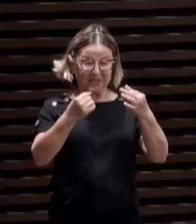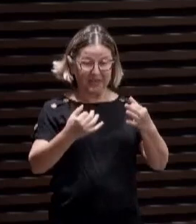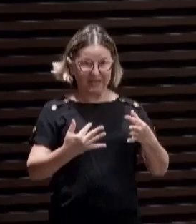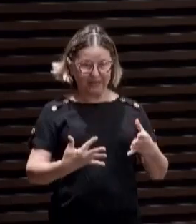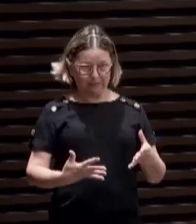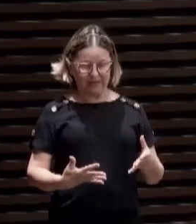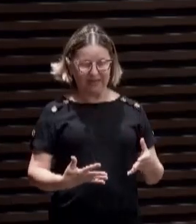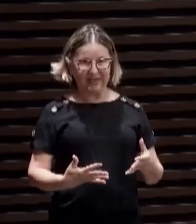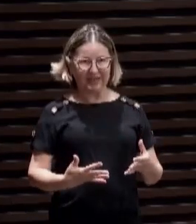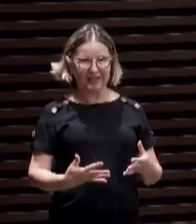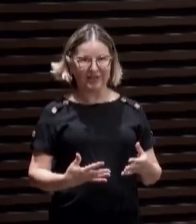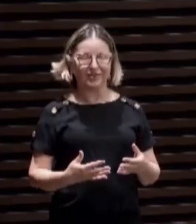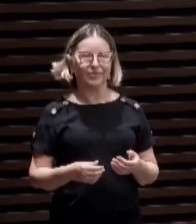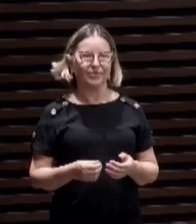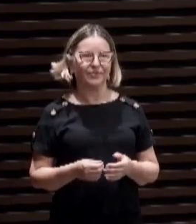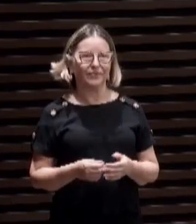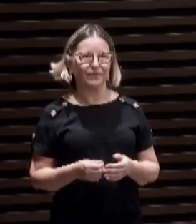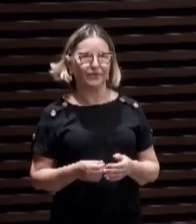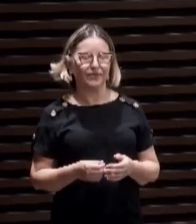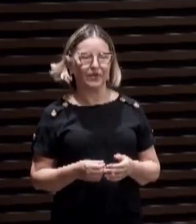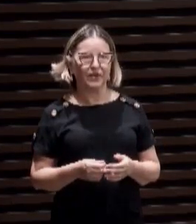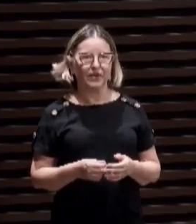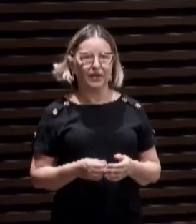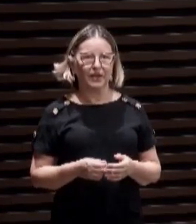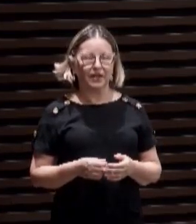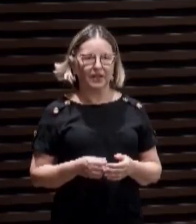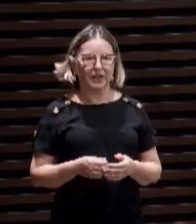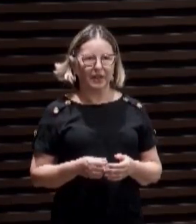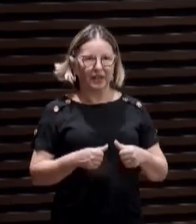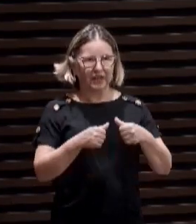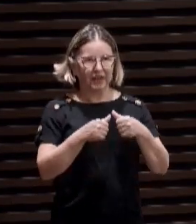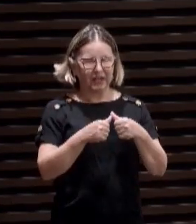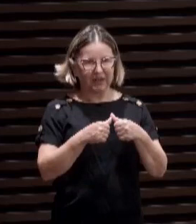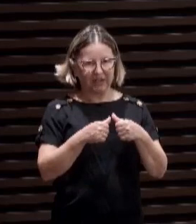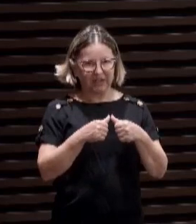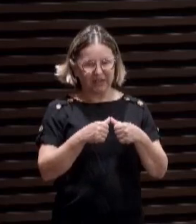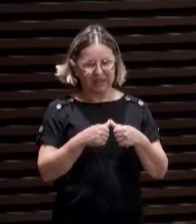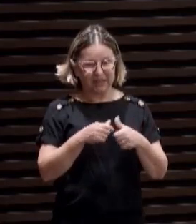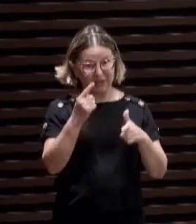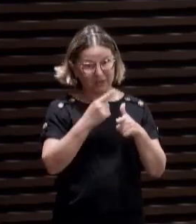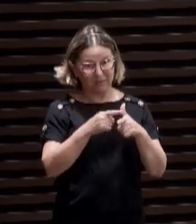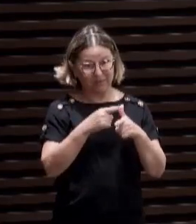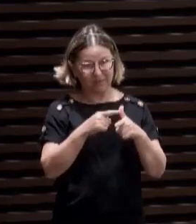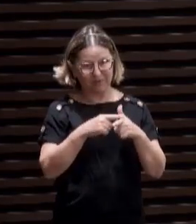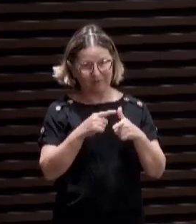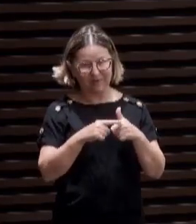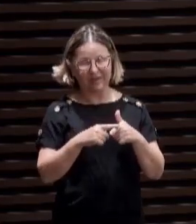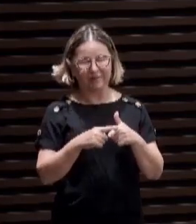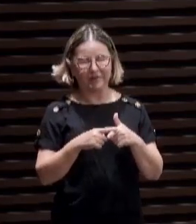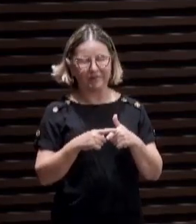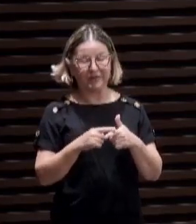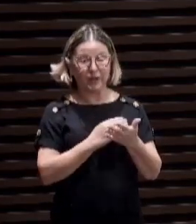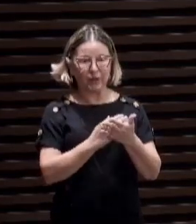século XIX, século XX e século XXI, ele faz esta análise que nós vivemos um amor